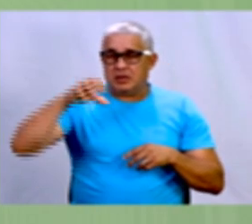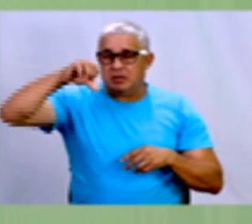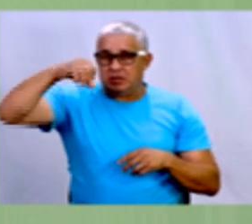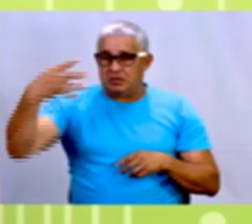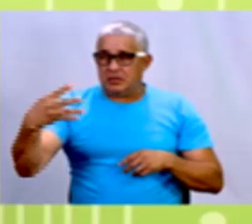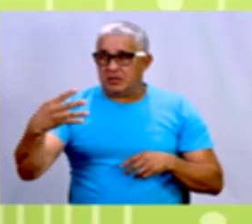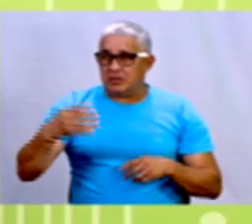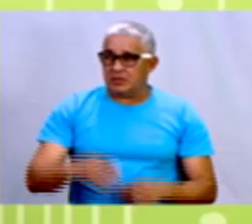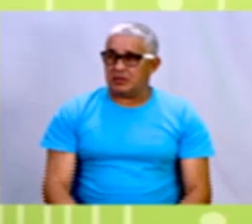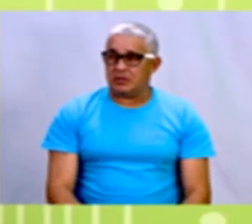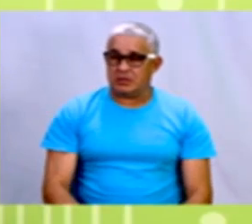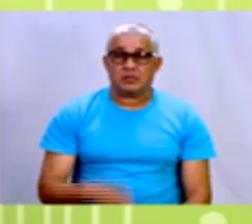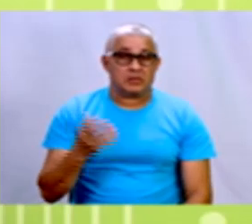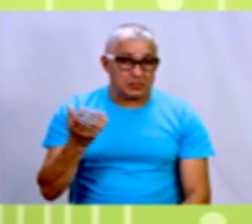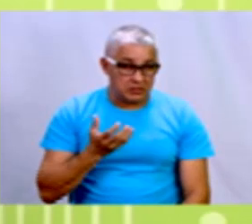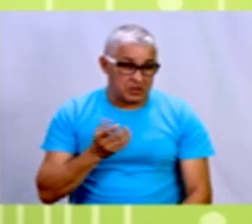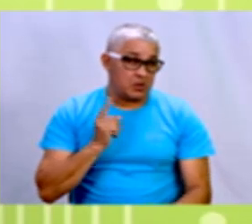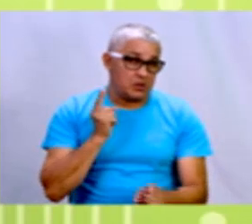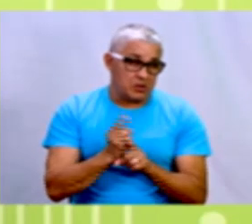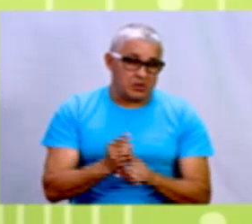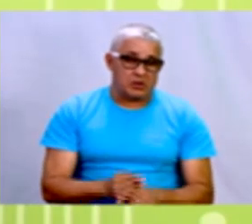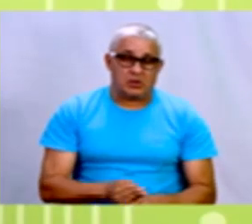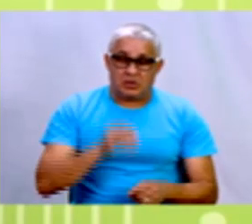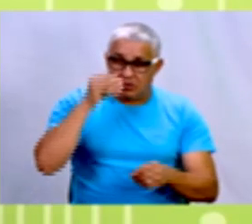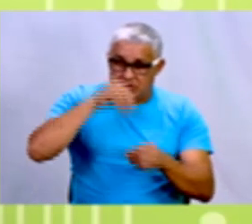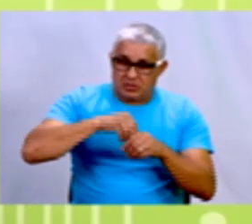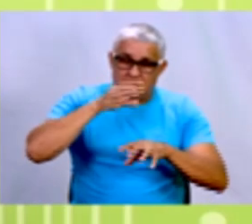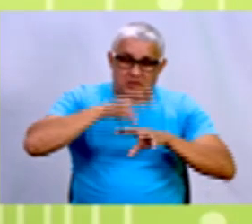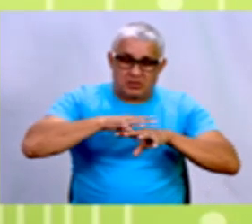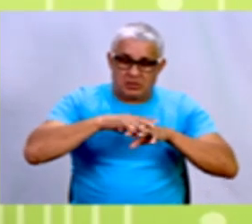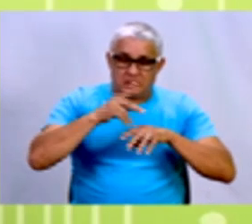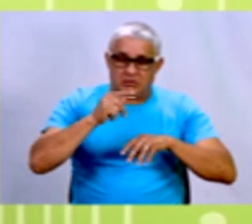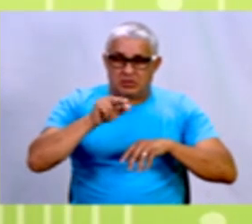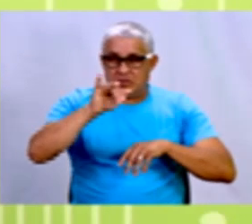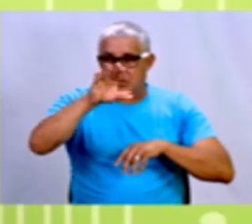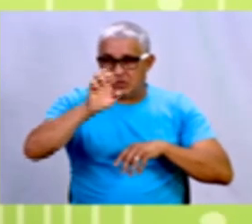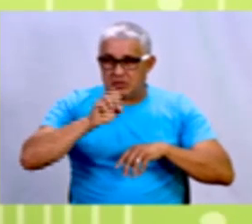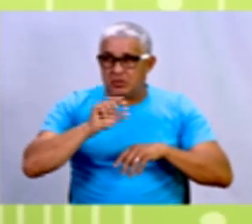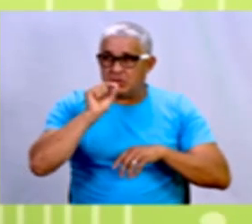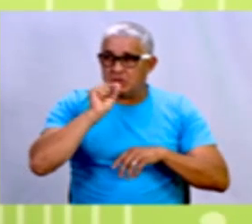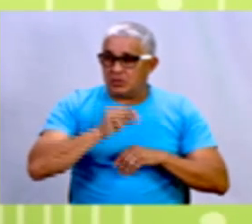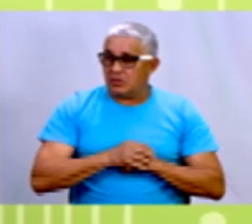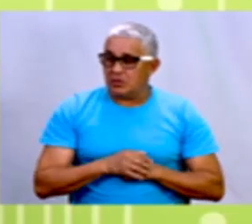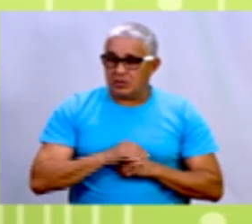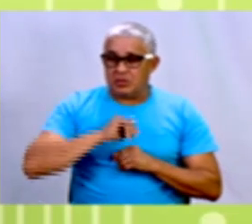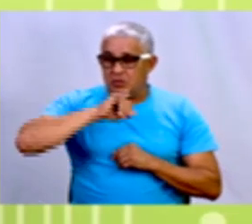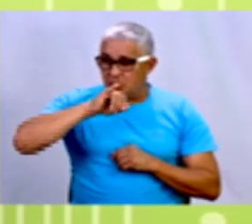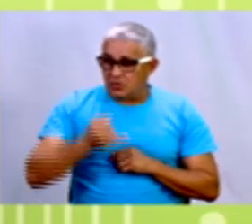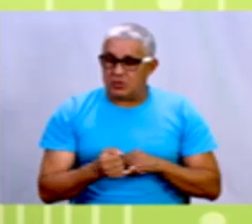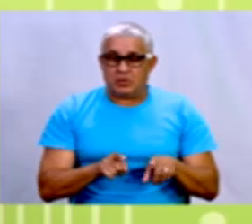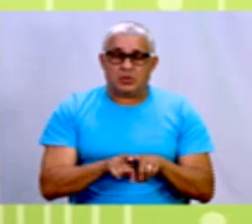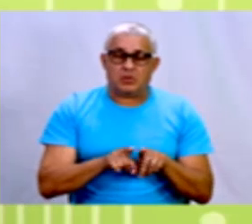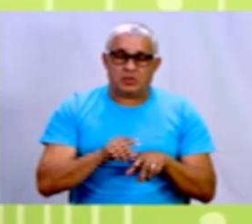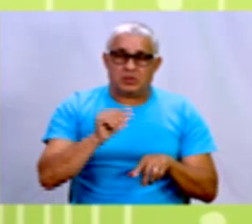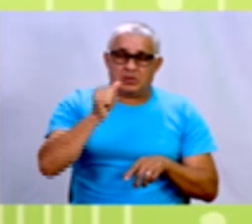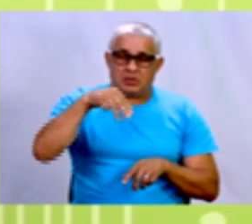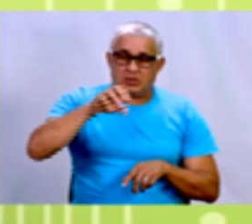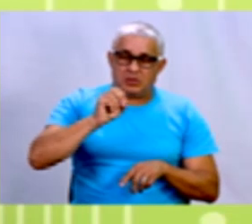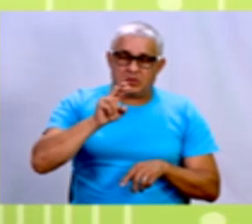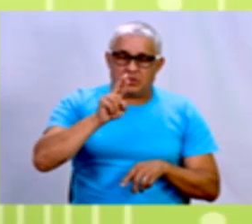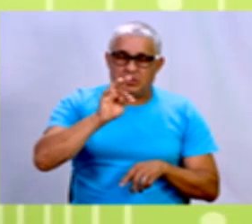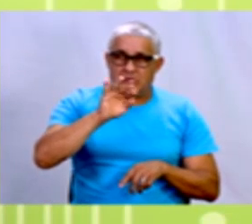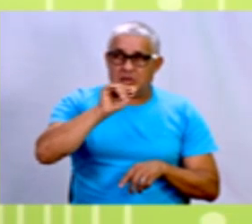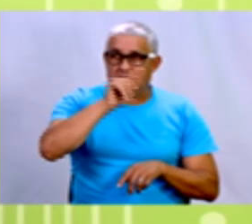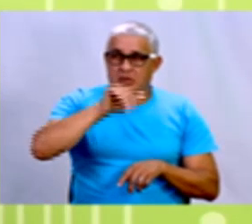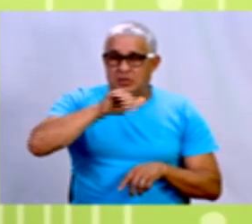R$190,94. Se vocês quiserem descobrir dentro da tabela Price o que é juros e o que é amortização, é só